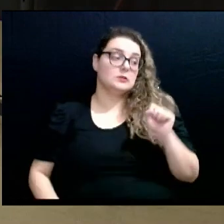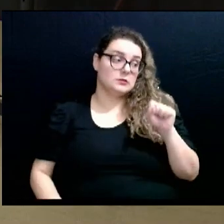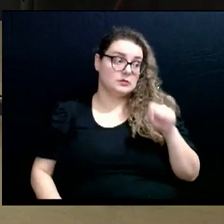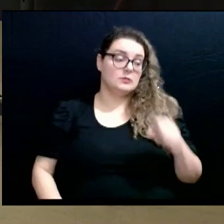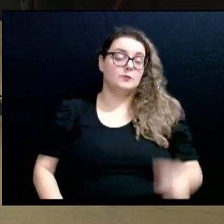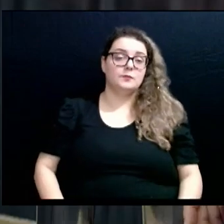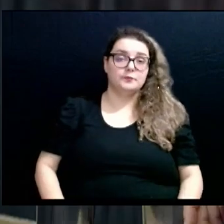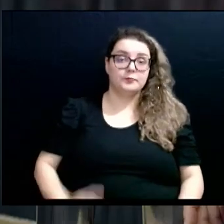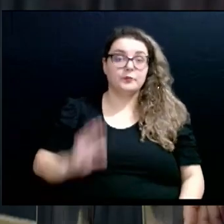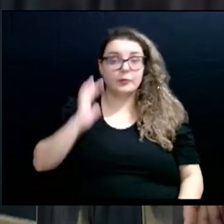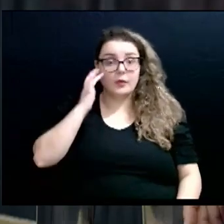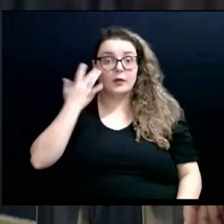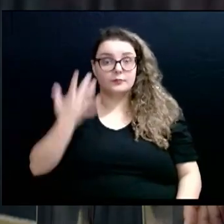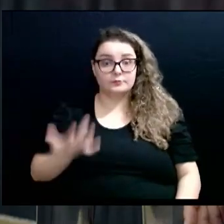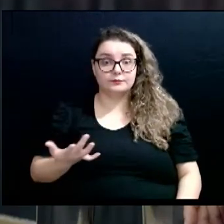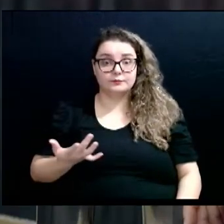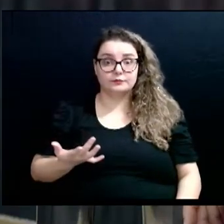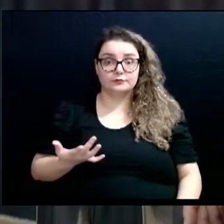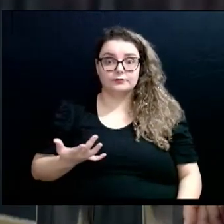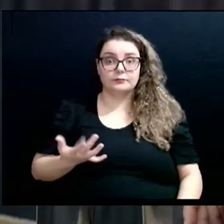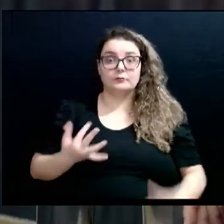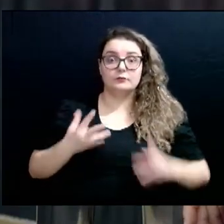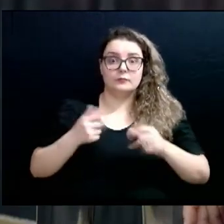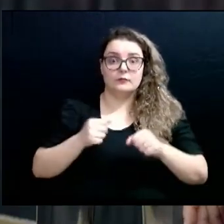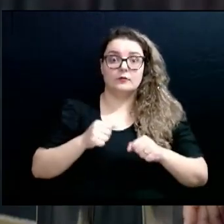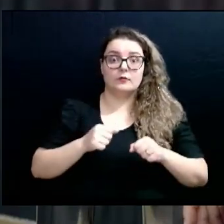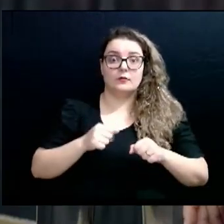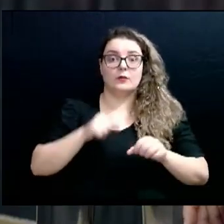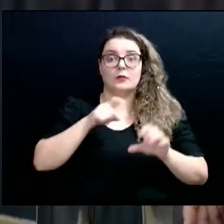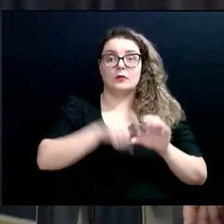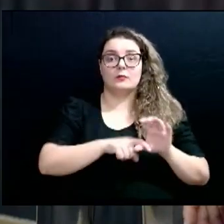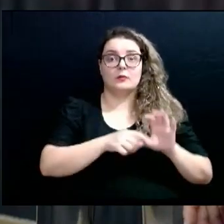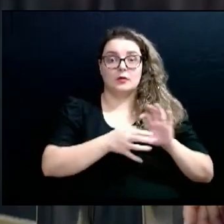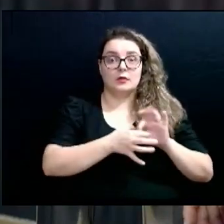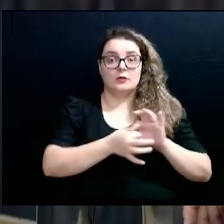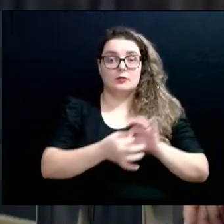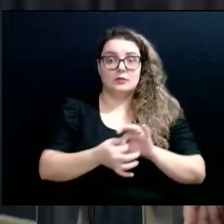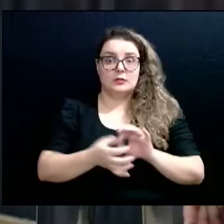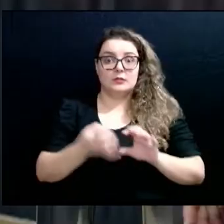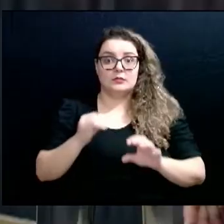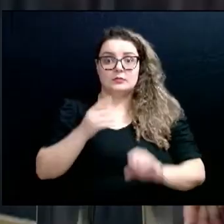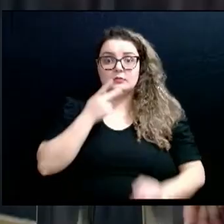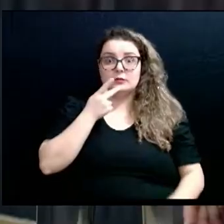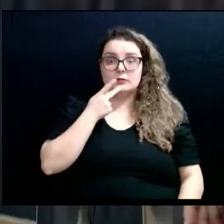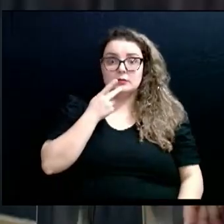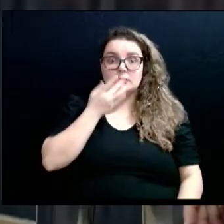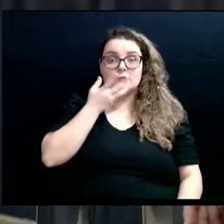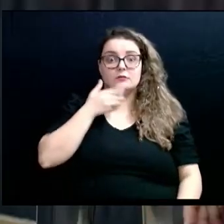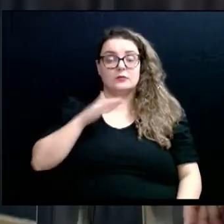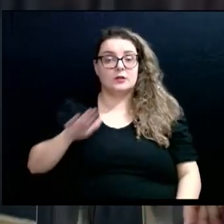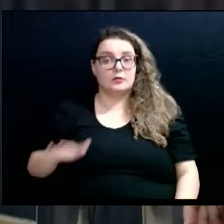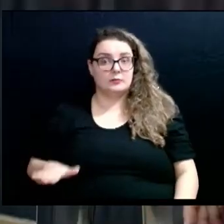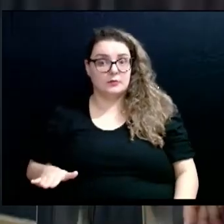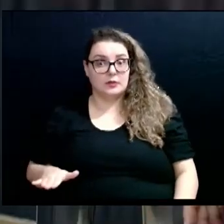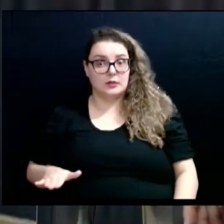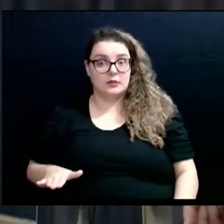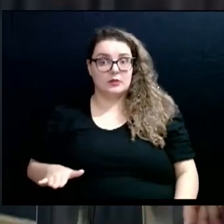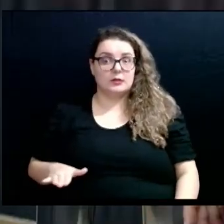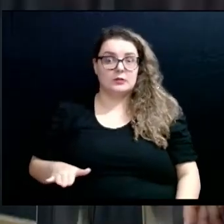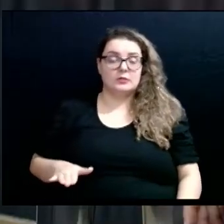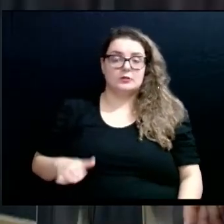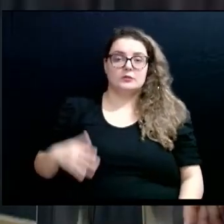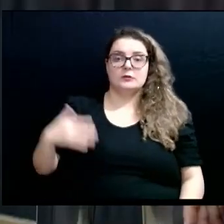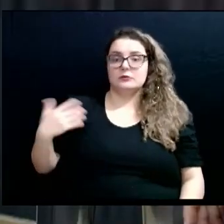que tudo depende do contexto. Então, se a gente está falando de uma criança muito pequena, enfim, e que